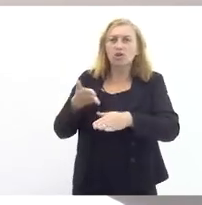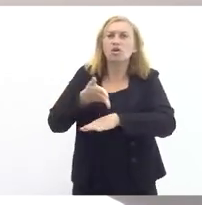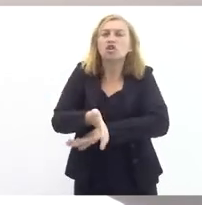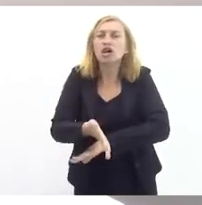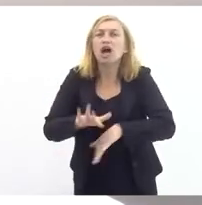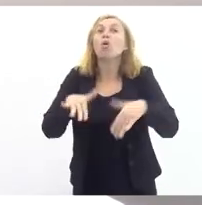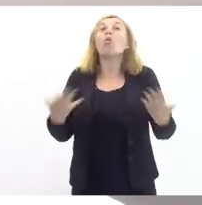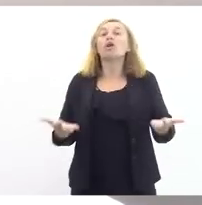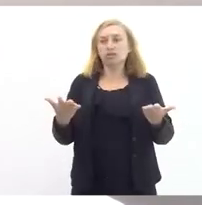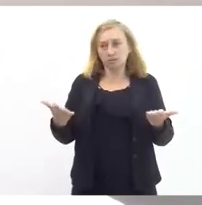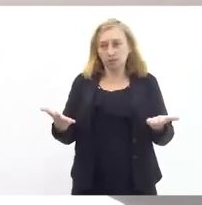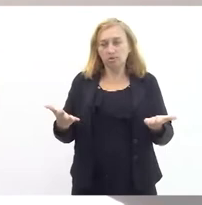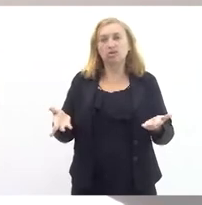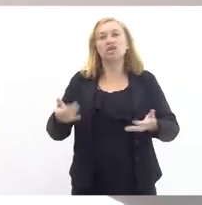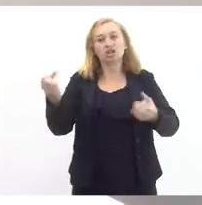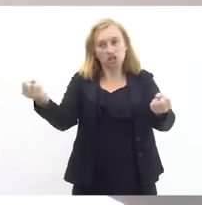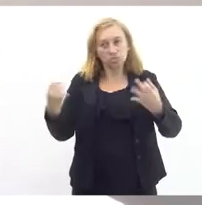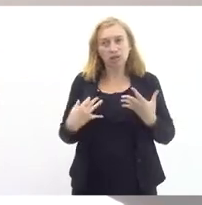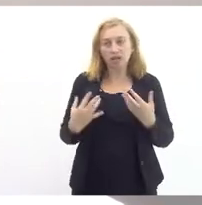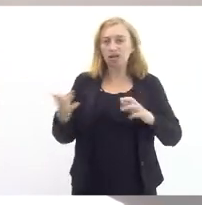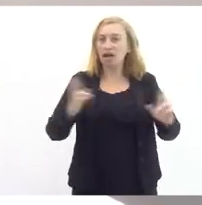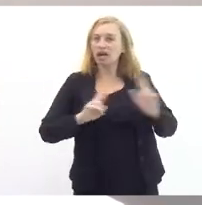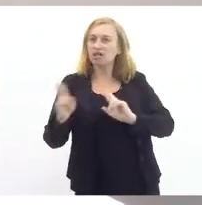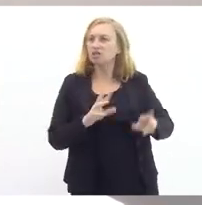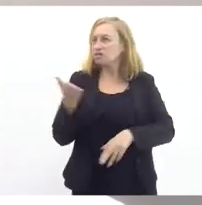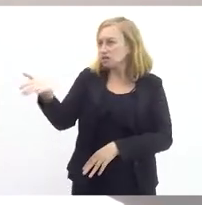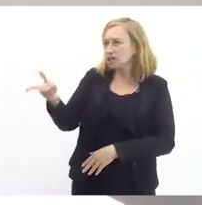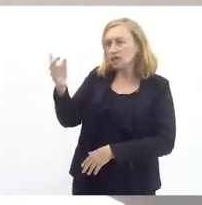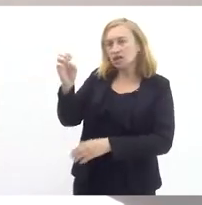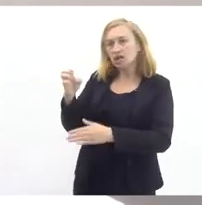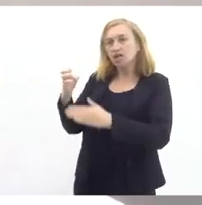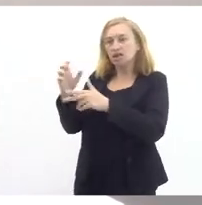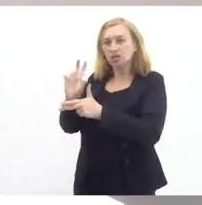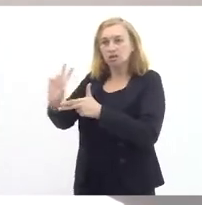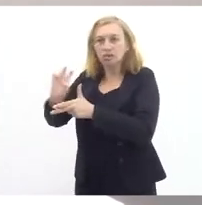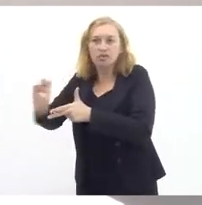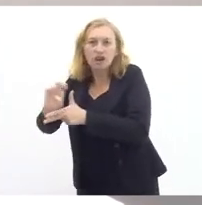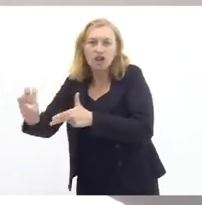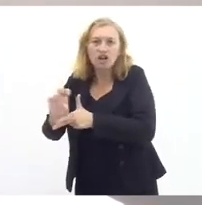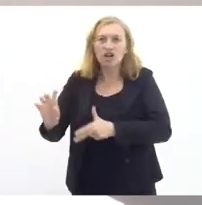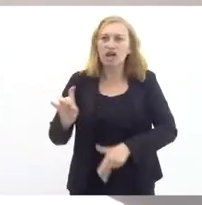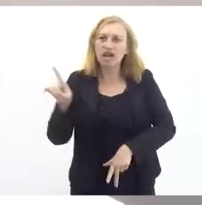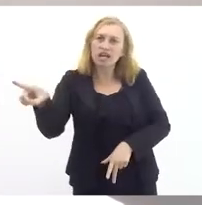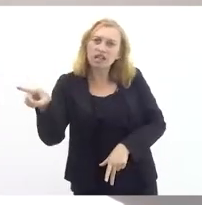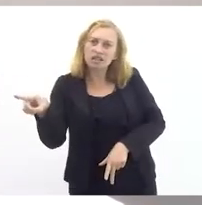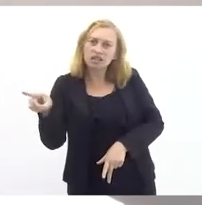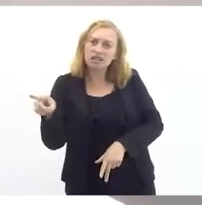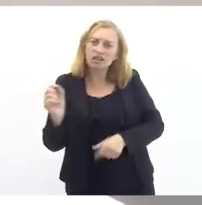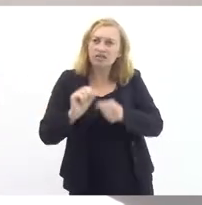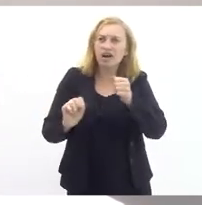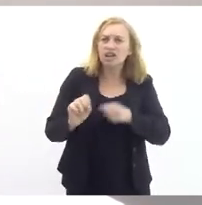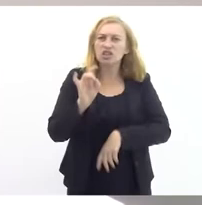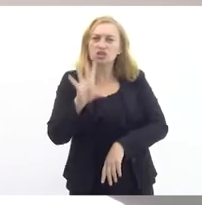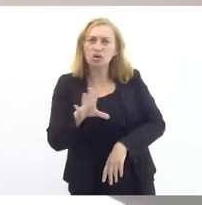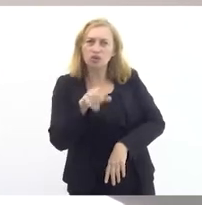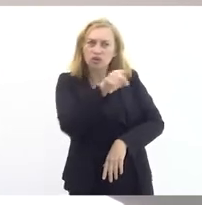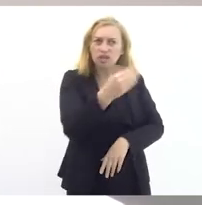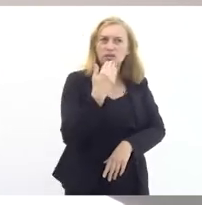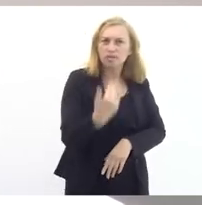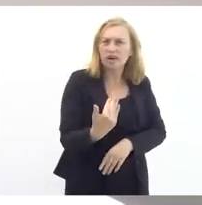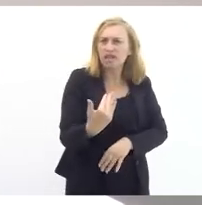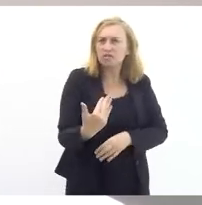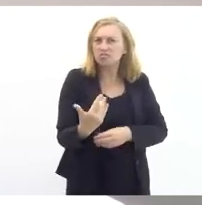explicasse. Como é essa relação entre vocês e a Supervia? Eles fazem só quando vocês solicitam que eles entreguem? Quer dizer, não existe nenhuma troca de